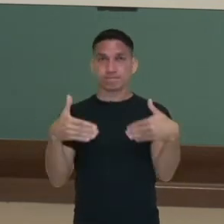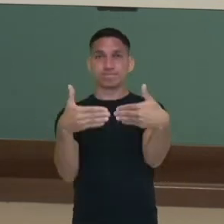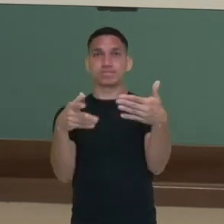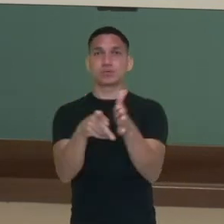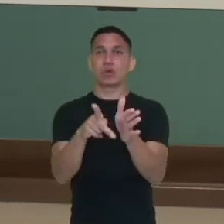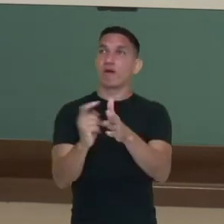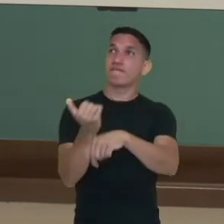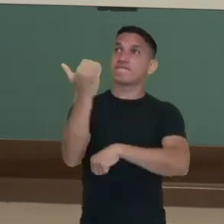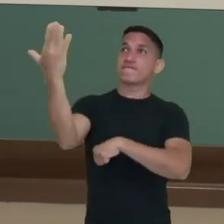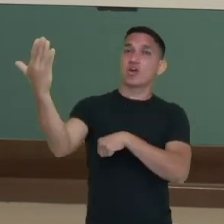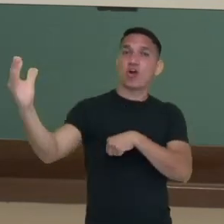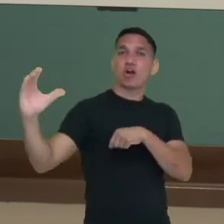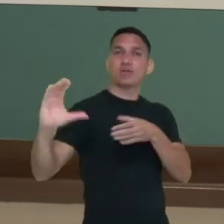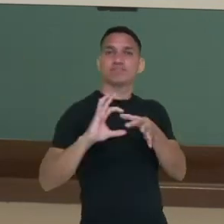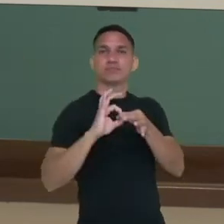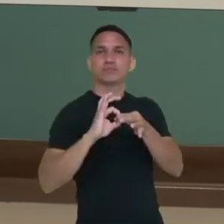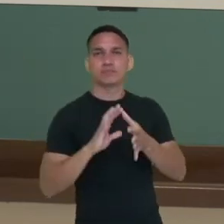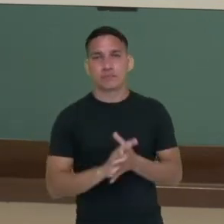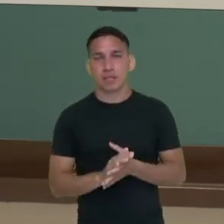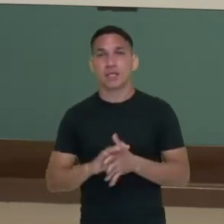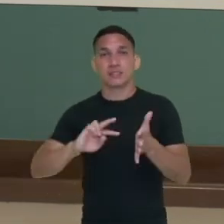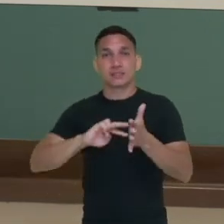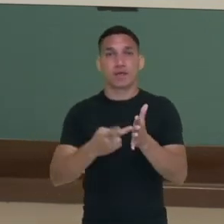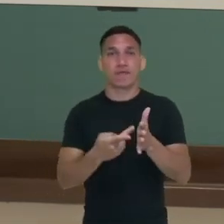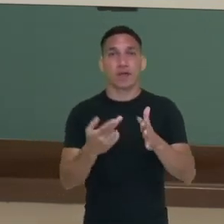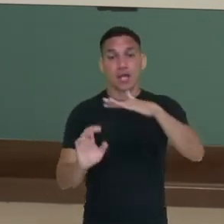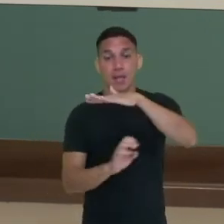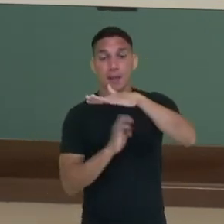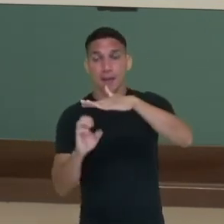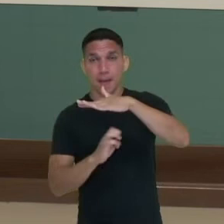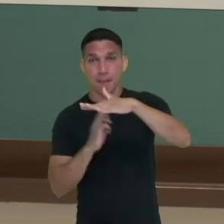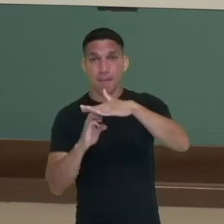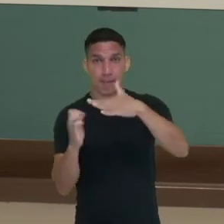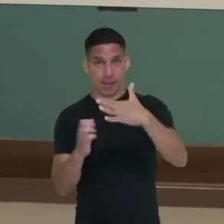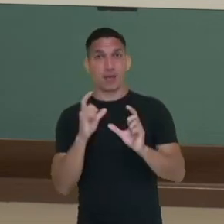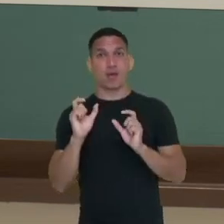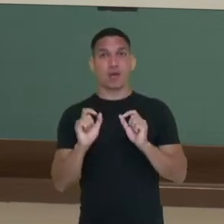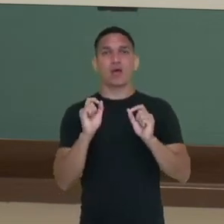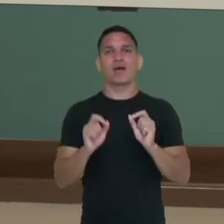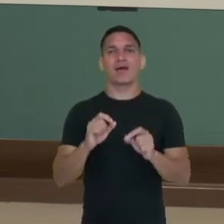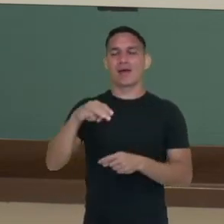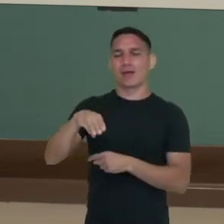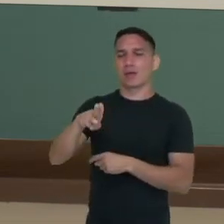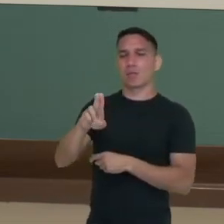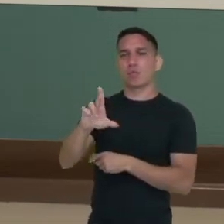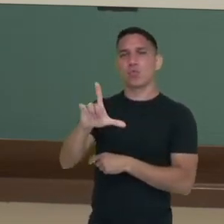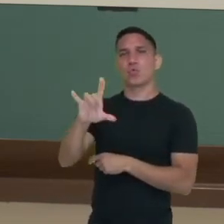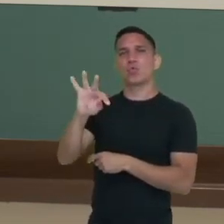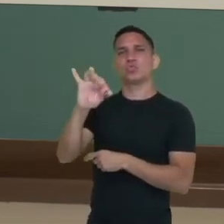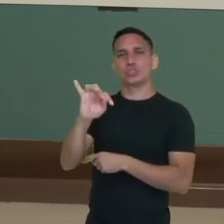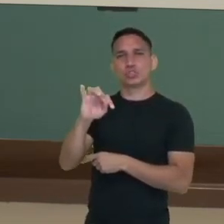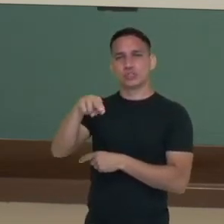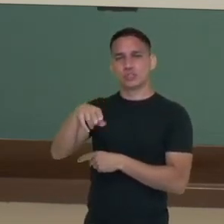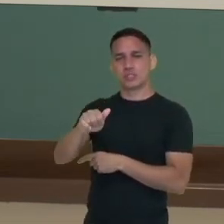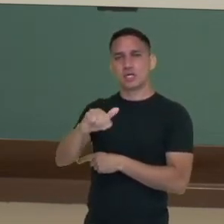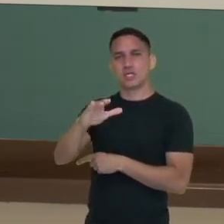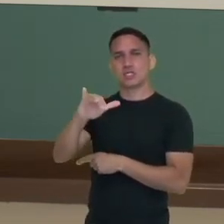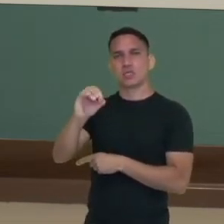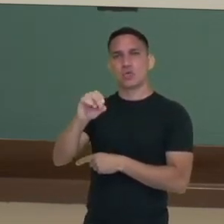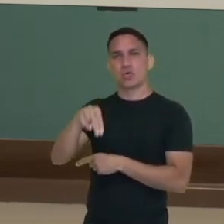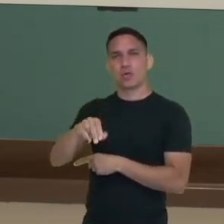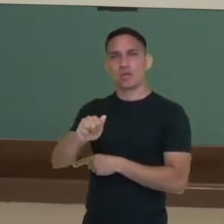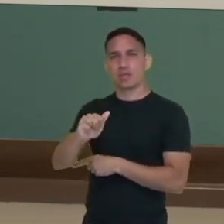estrangeiros. Então as grandes empresas, né, chamadas multinacionais, as transnacionais, elas têm a sua sede